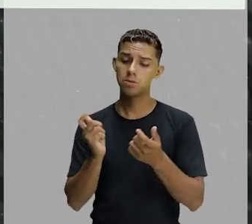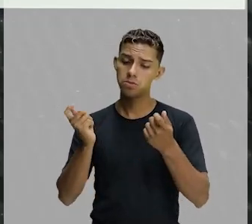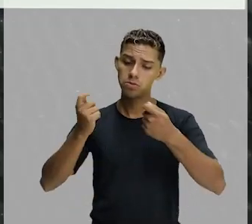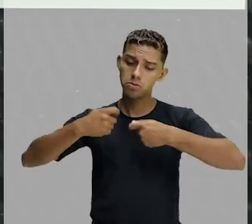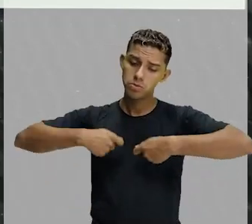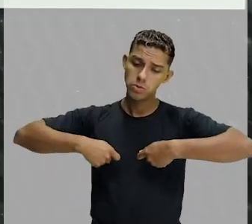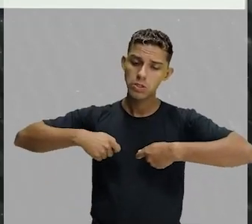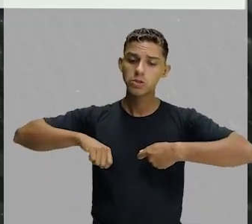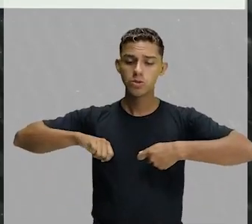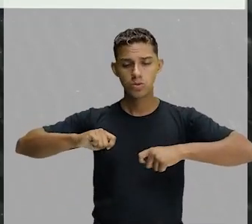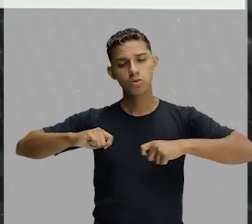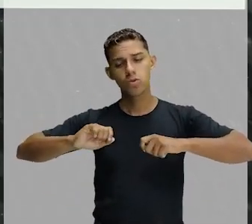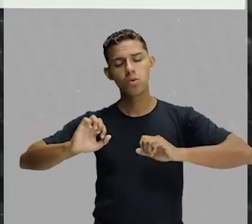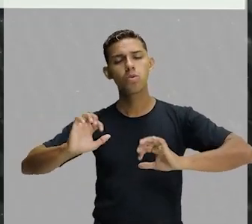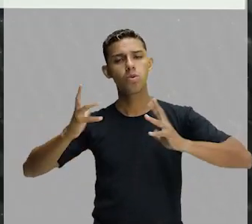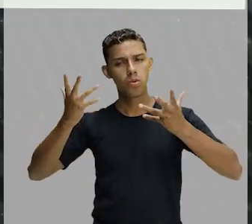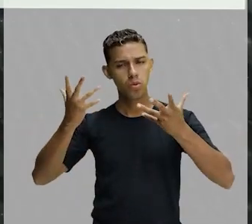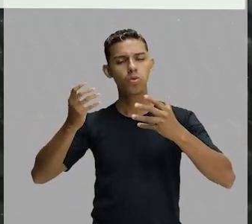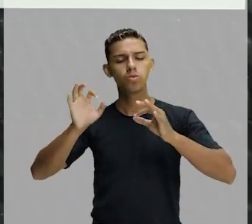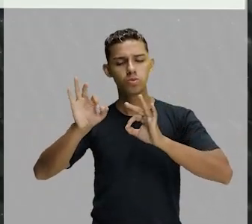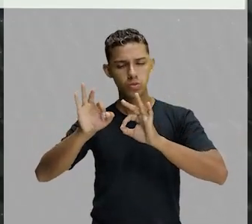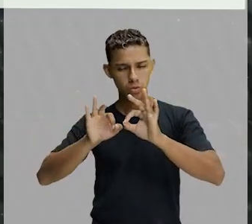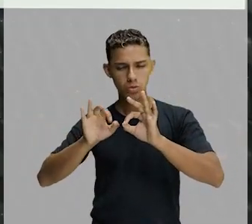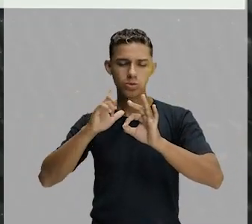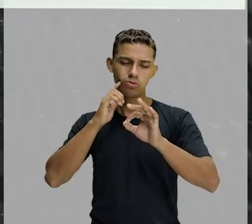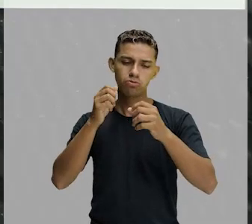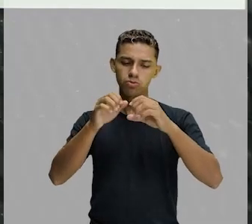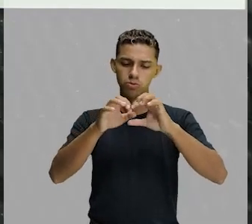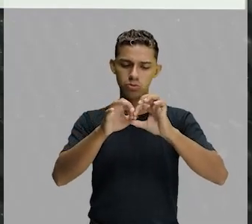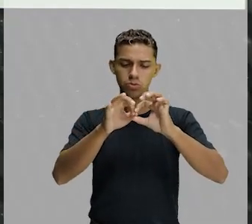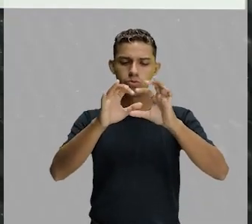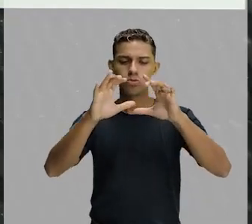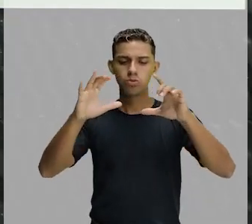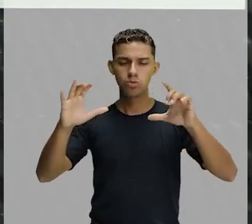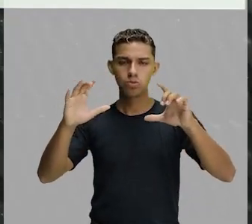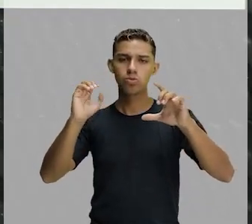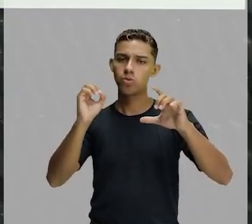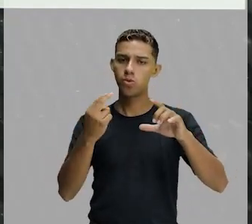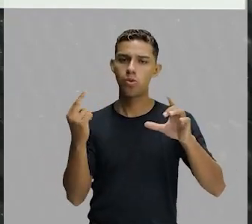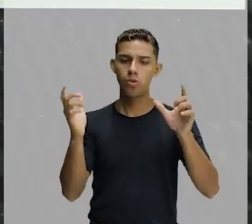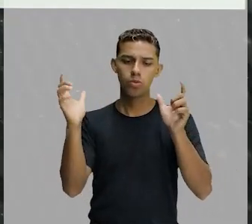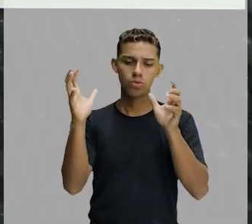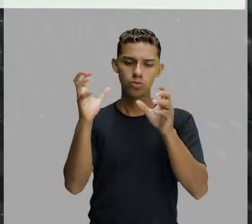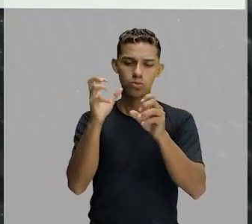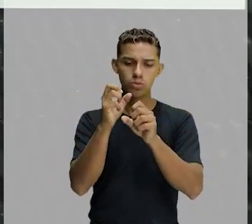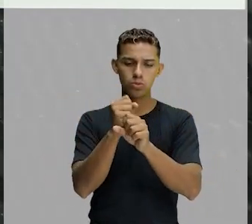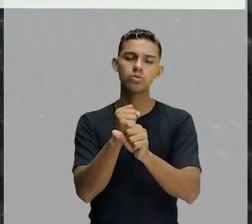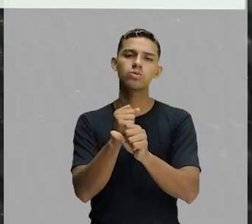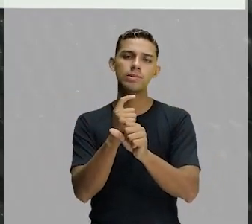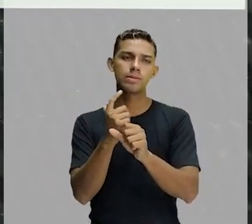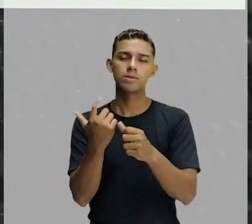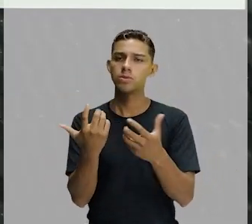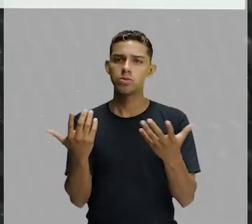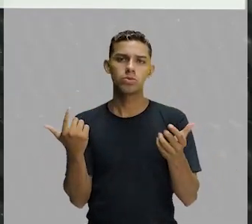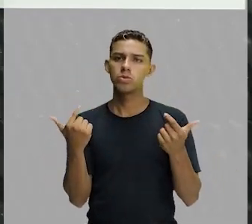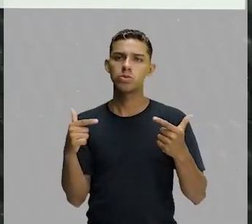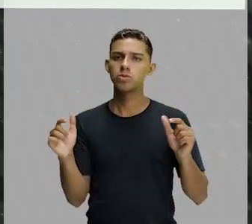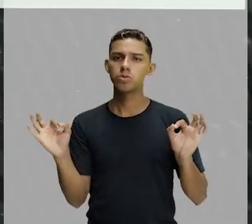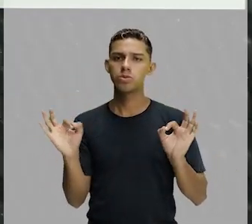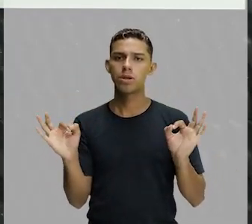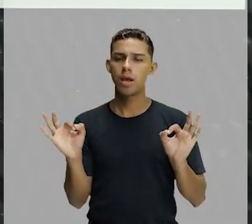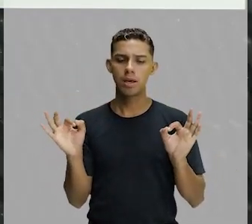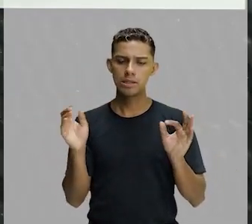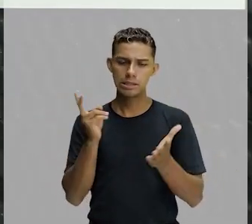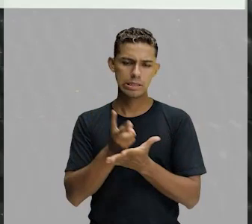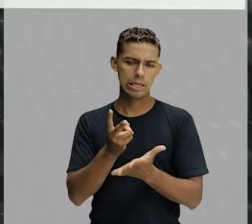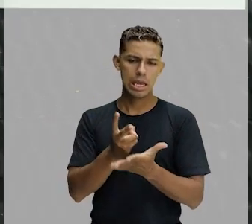promovem o controle dessa abertura ou desse fechamento dos estômatos. Então, os estômatos eles não ficam sempre